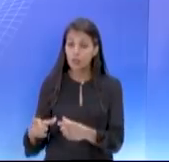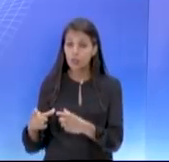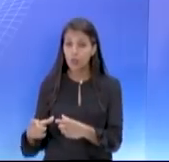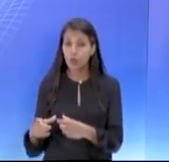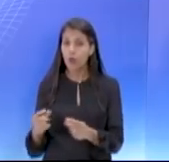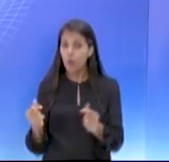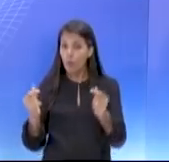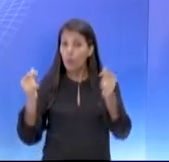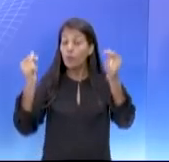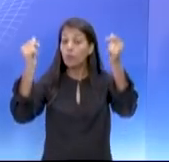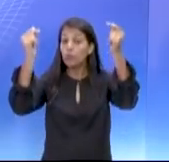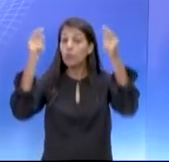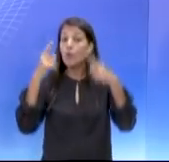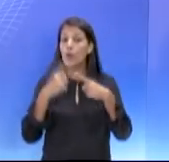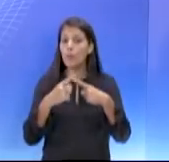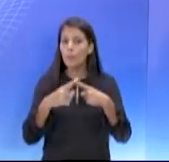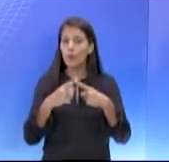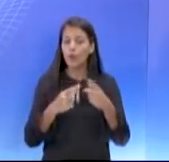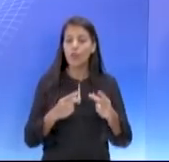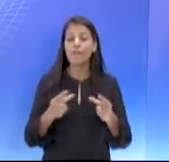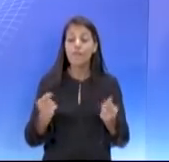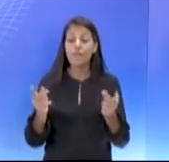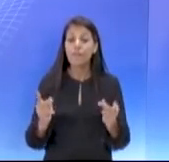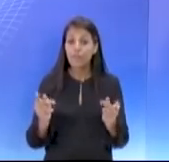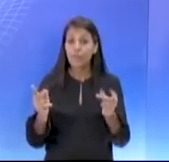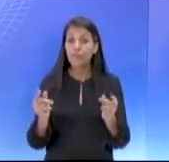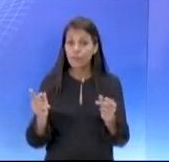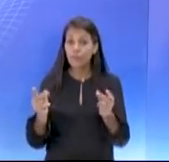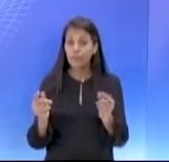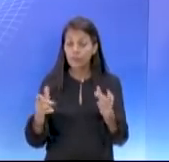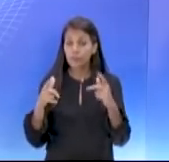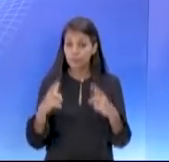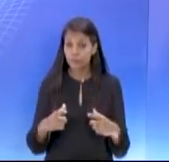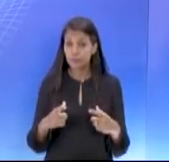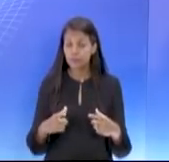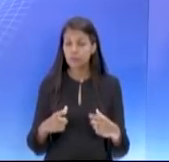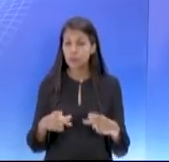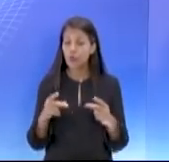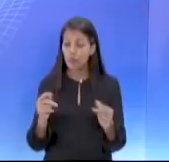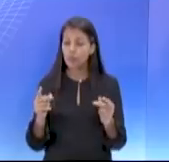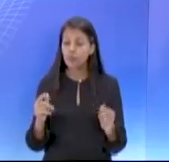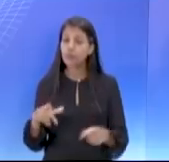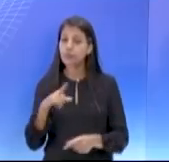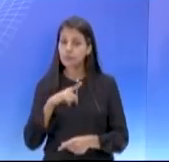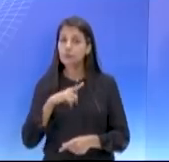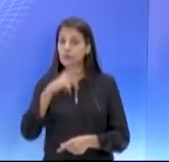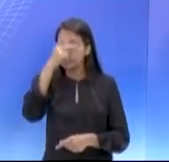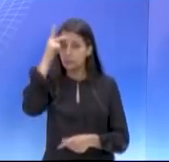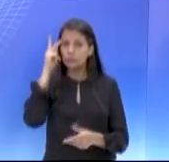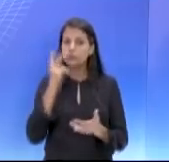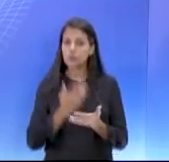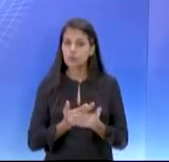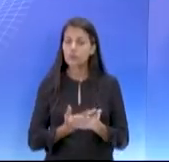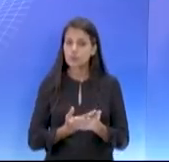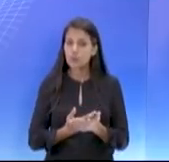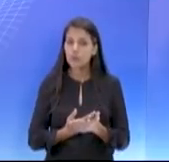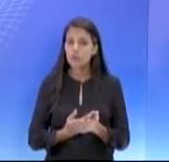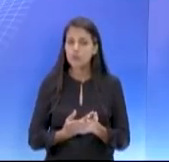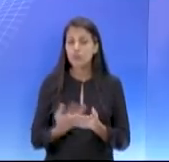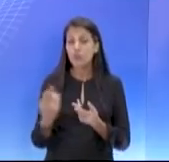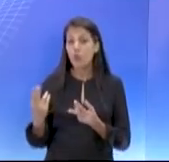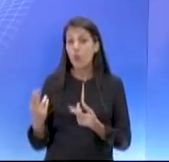que está falando aí de uma cidade, né? De um local que é rico, porque tem grande movimentação de mercadorias, e nós